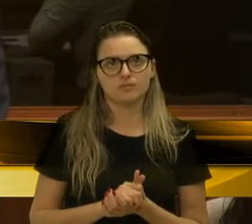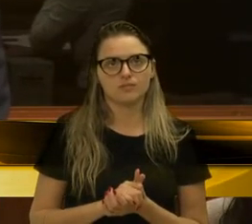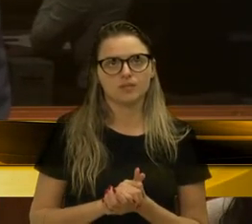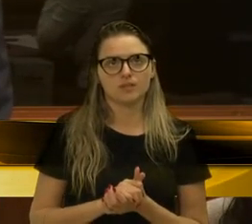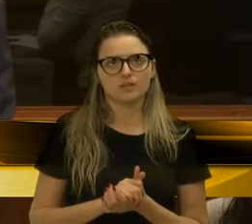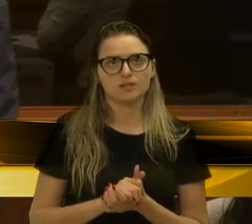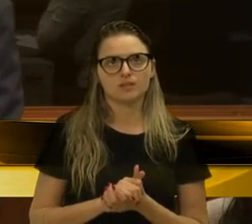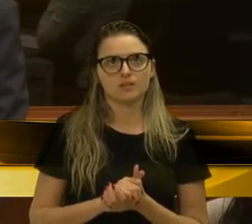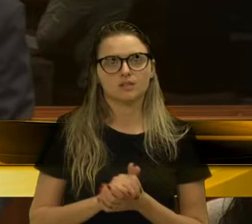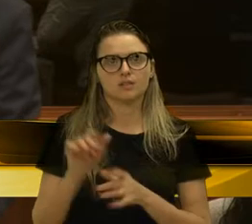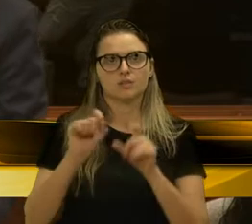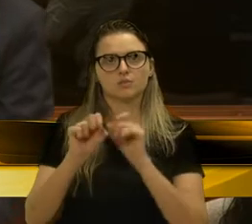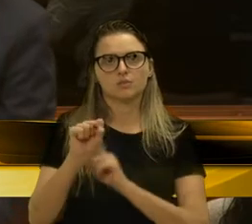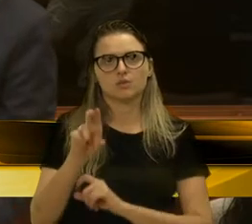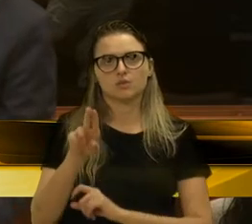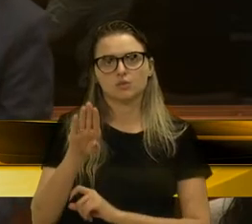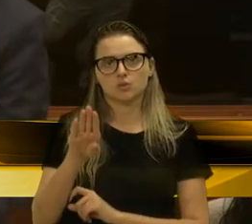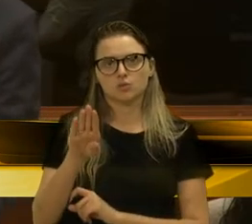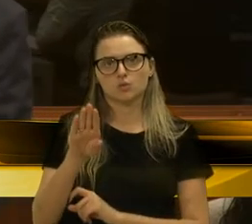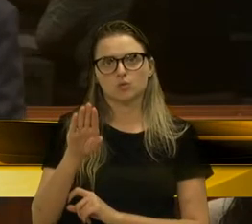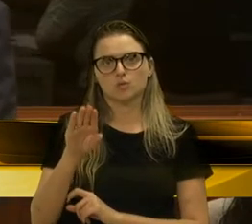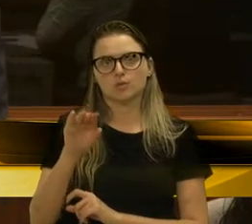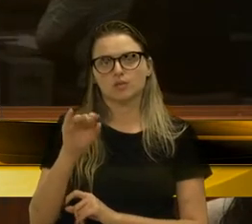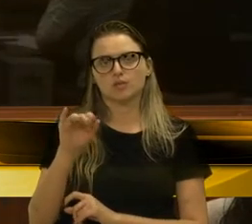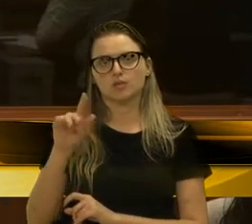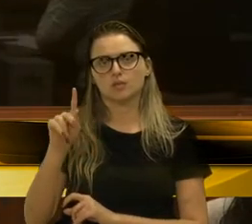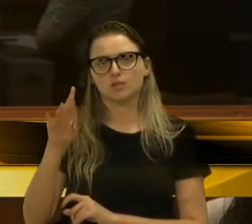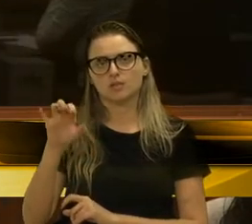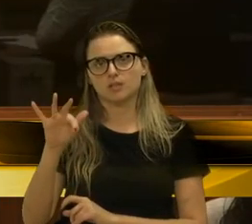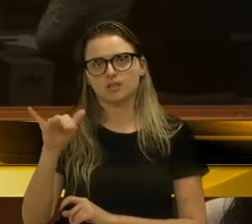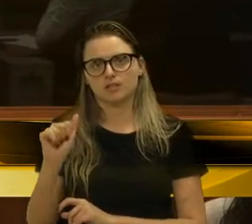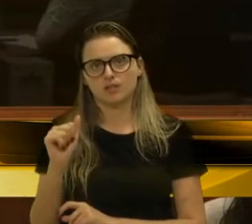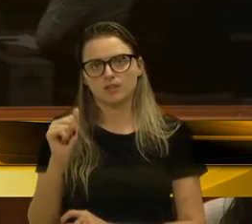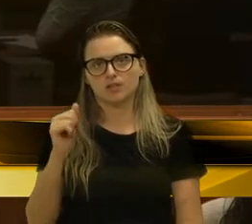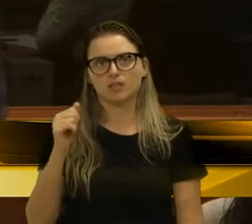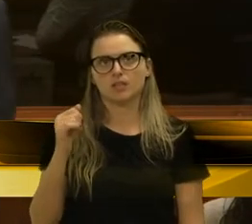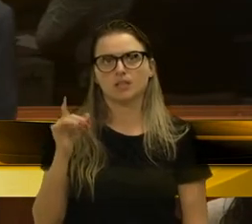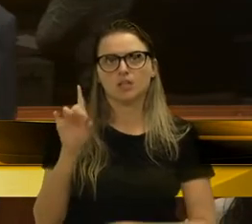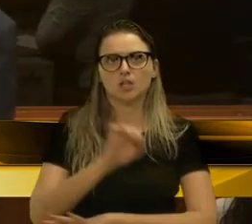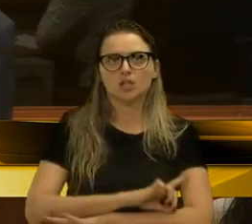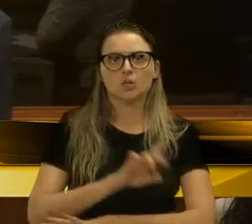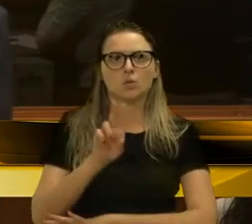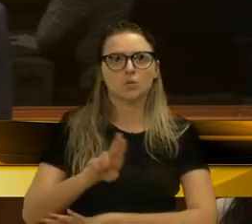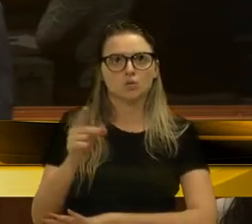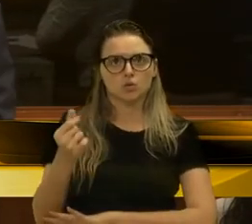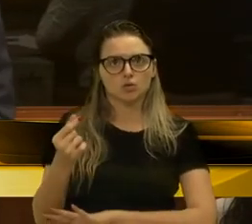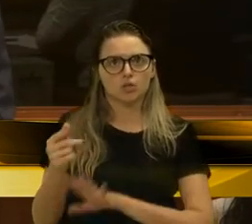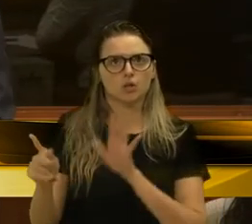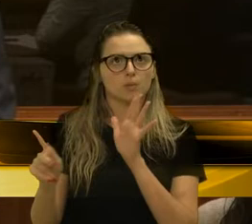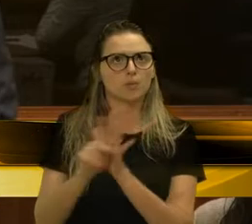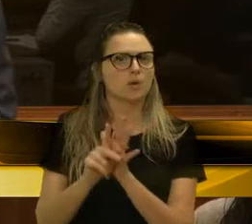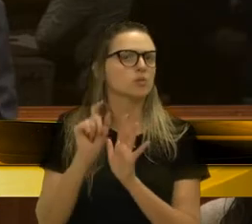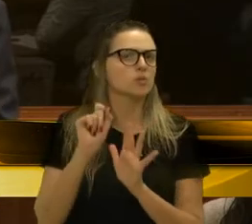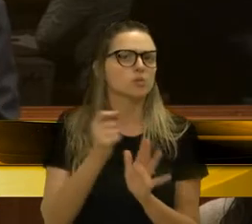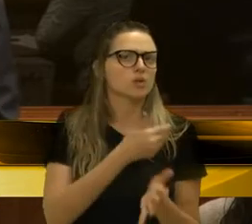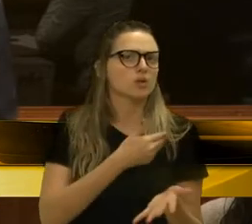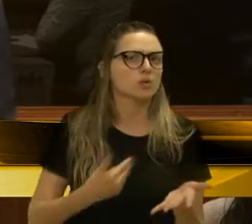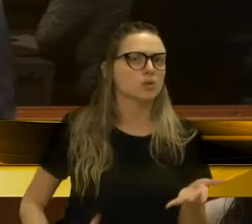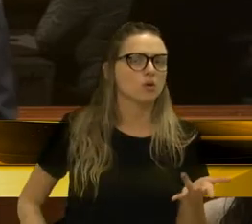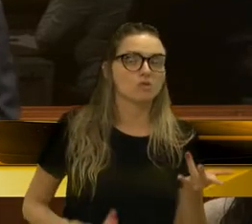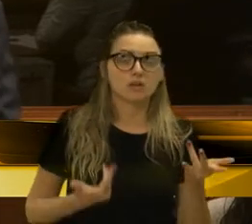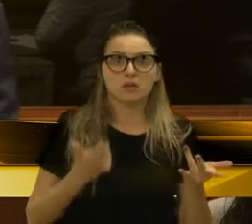No caso da subprefeita Ivete Marque, ela retornou dia 5 e pagou as passagens com recursos próprios. Qual foi a decisão do governo nesse